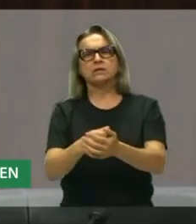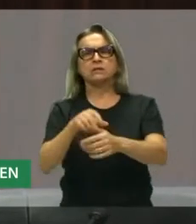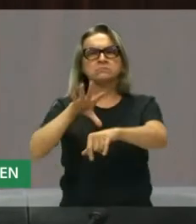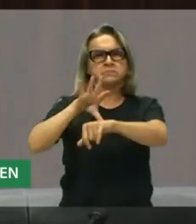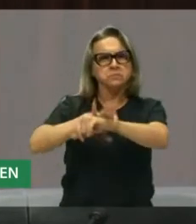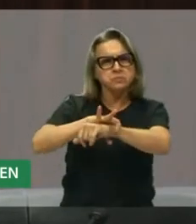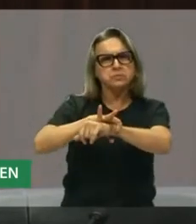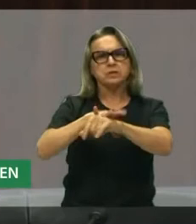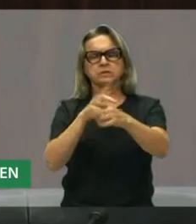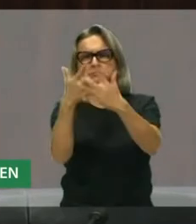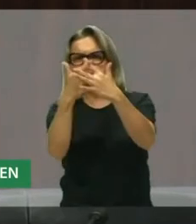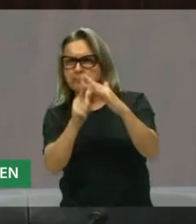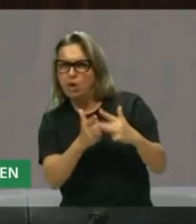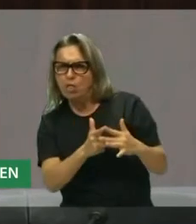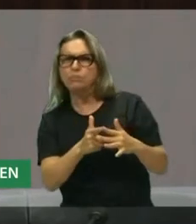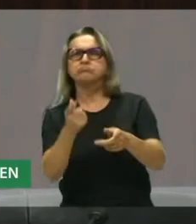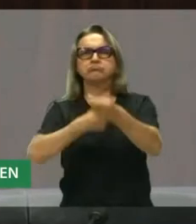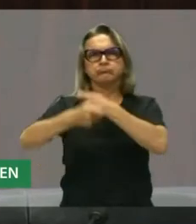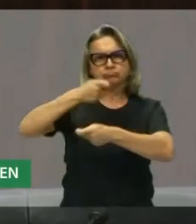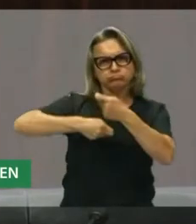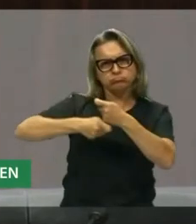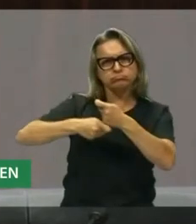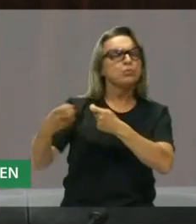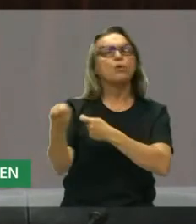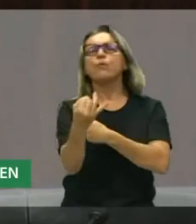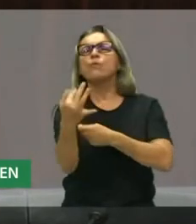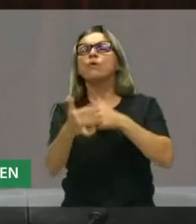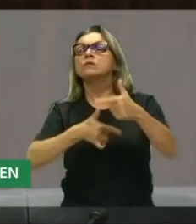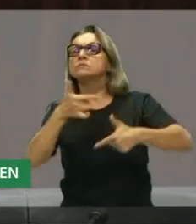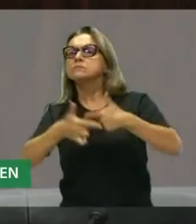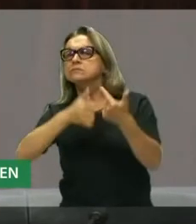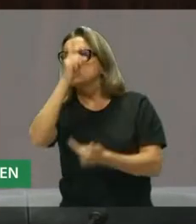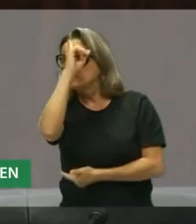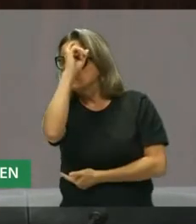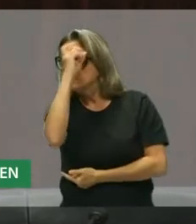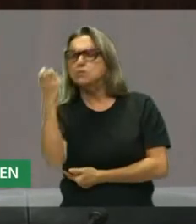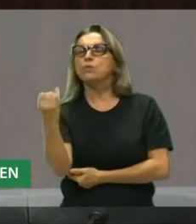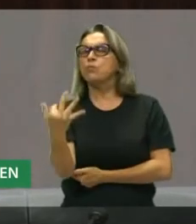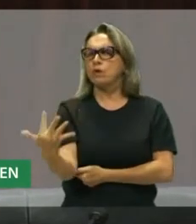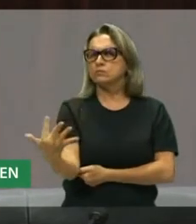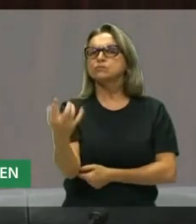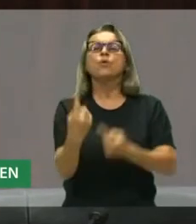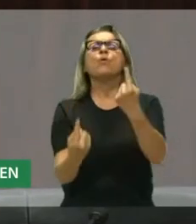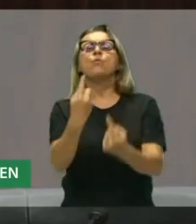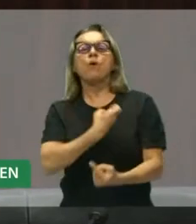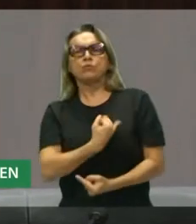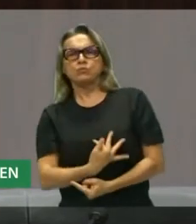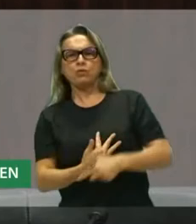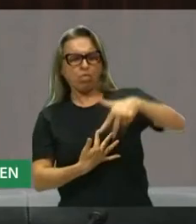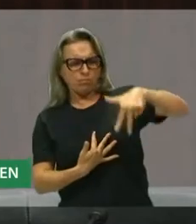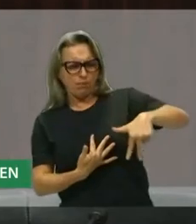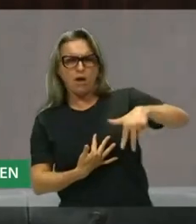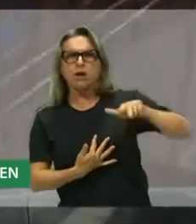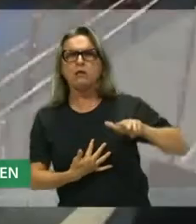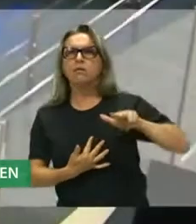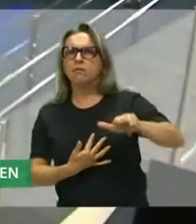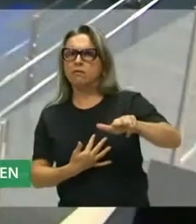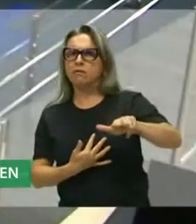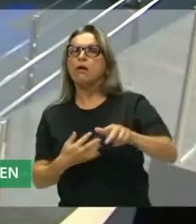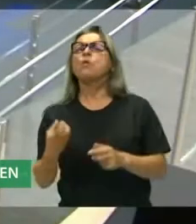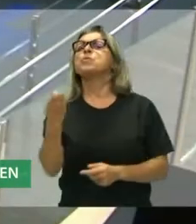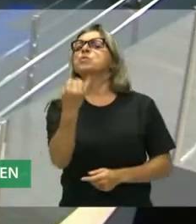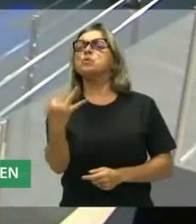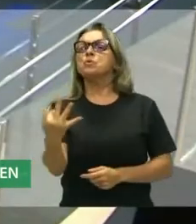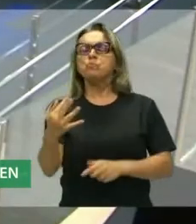manutenção, administrativo trabalham no hospital? Qual o número de pacientes internados? Qual o número de cirurgias,